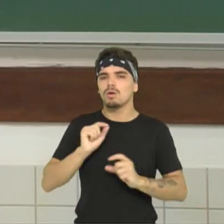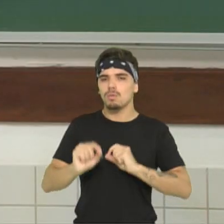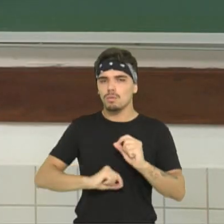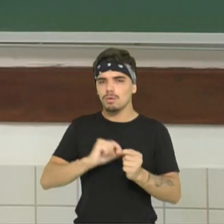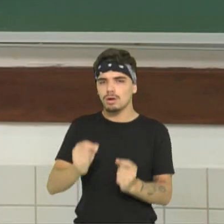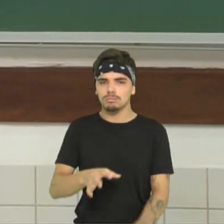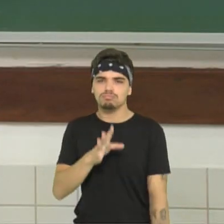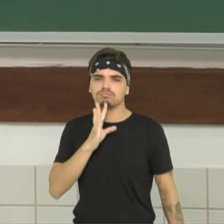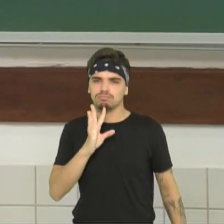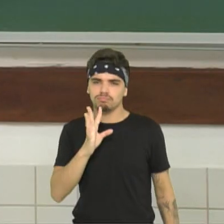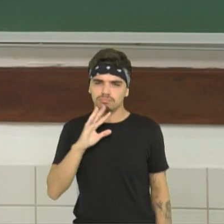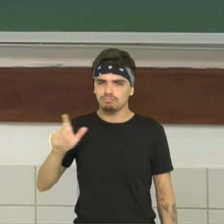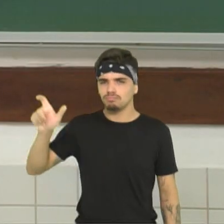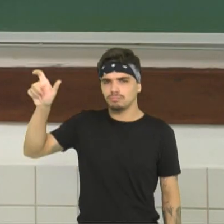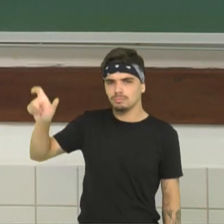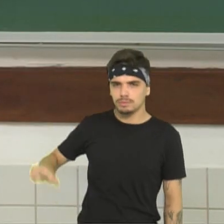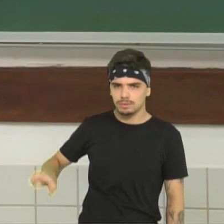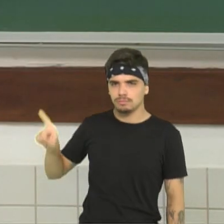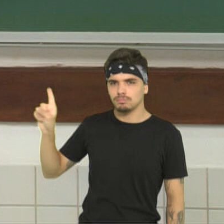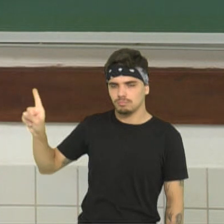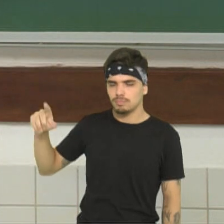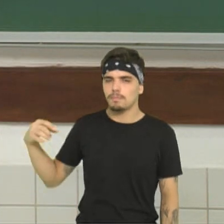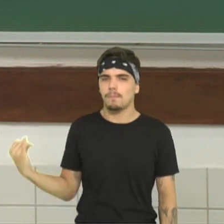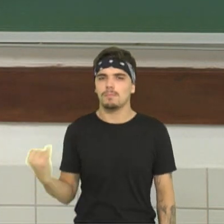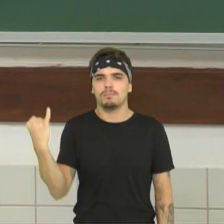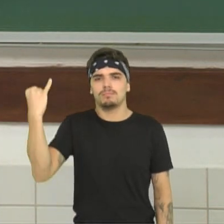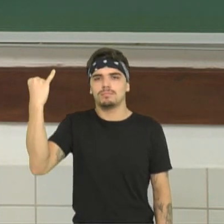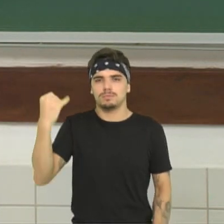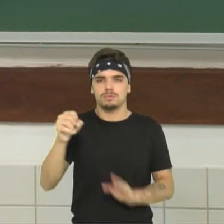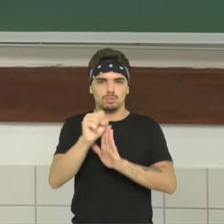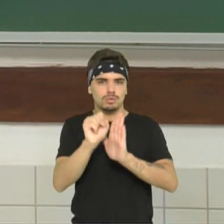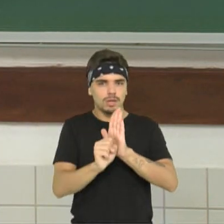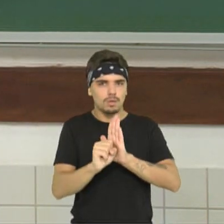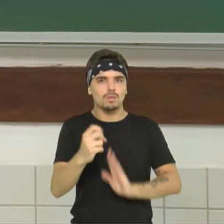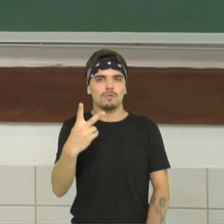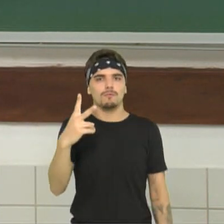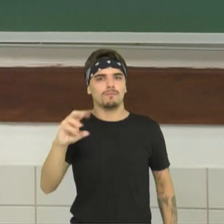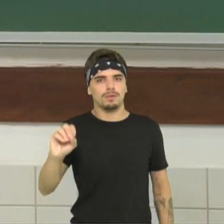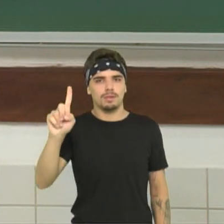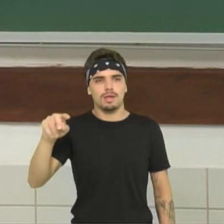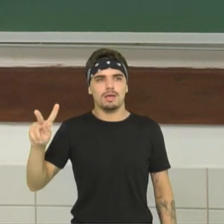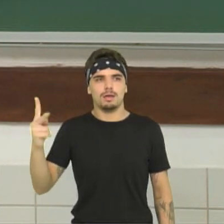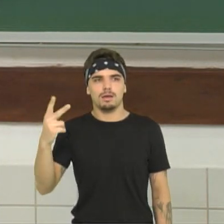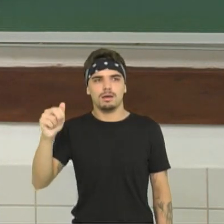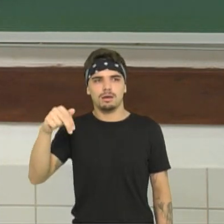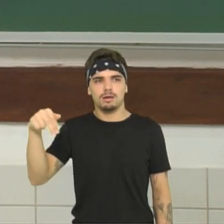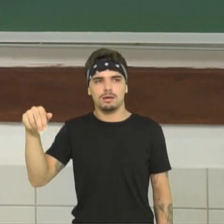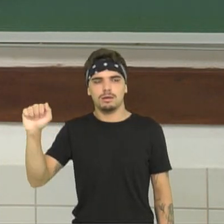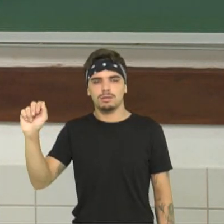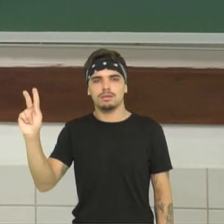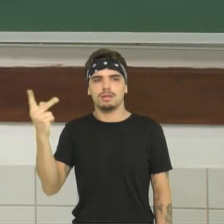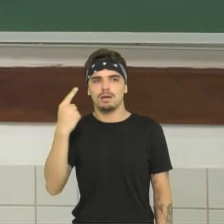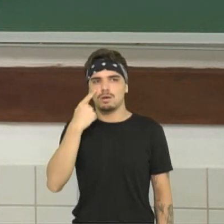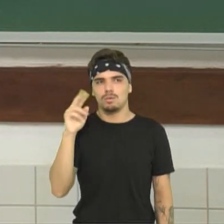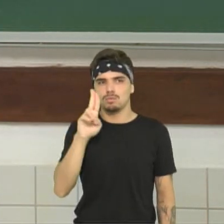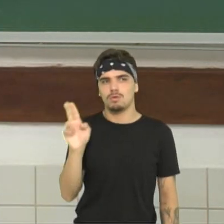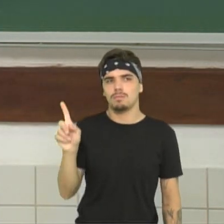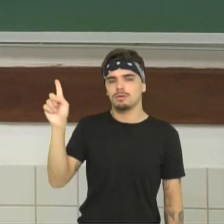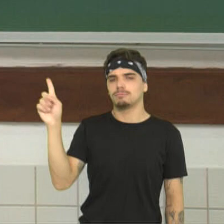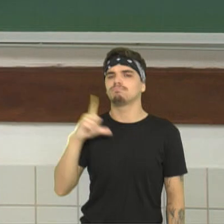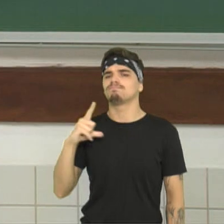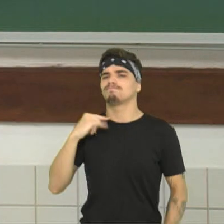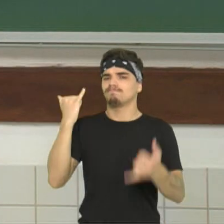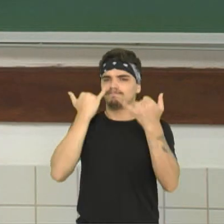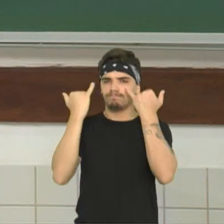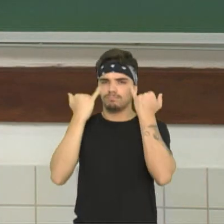finalmente conhecer essa filósofa tão importante para o século XX, que é Hannah Arendt. Aqui eu trouxe para vocês alguns